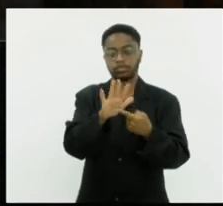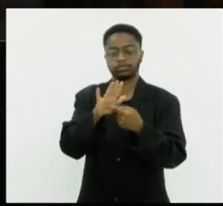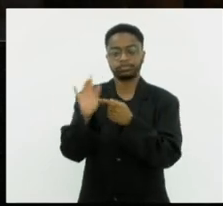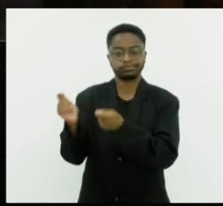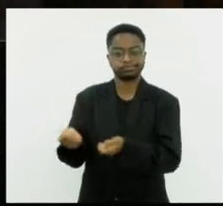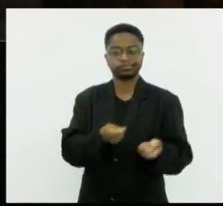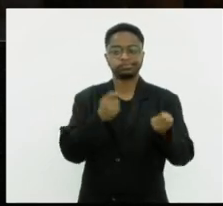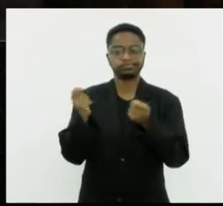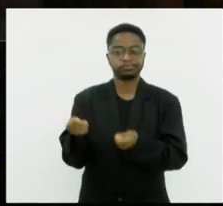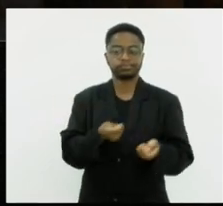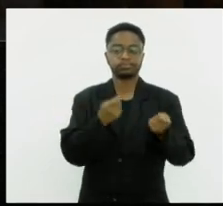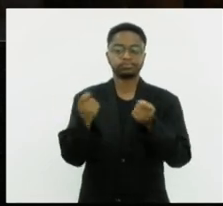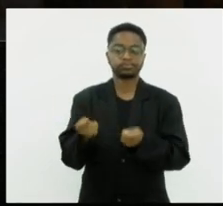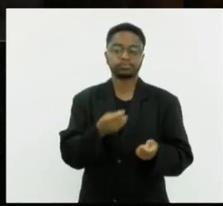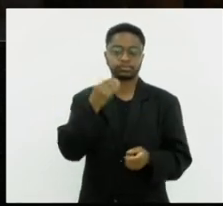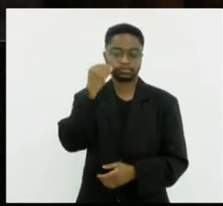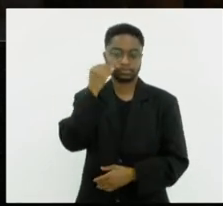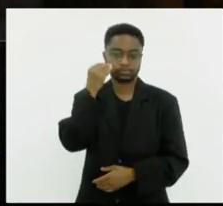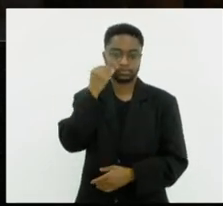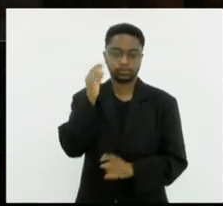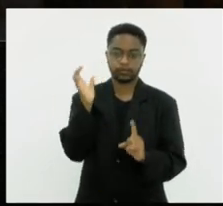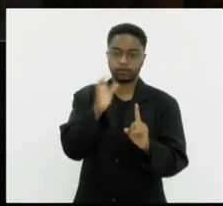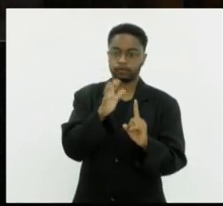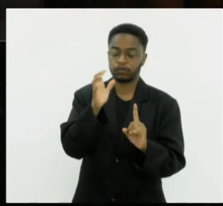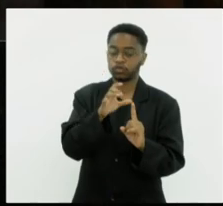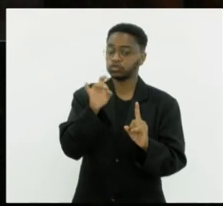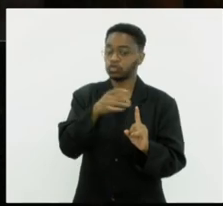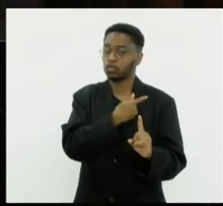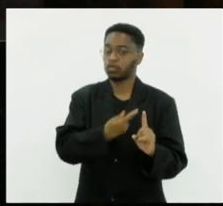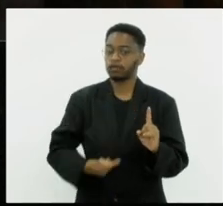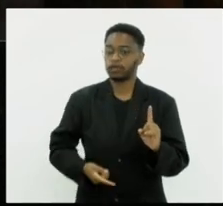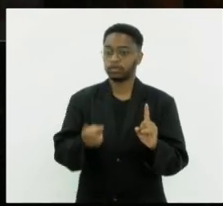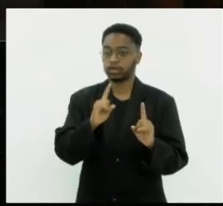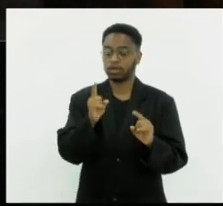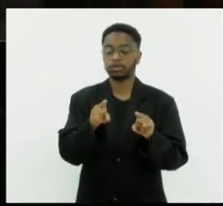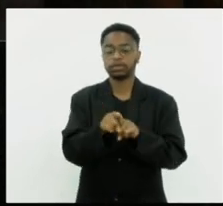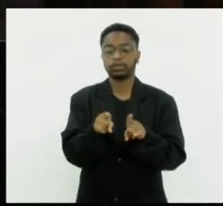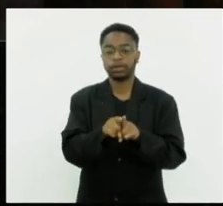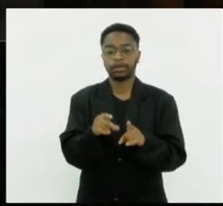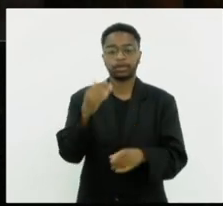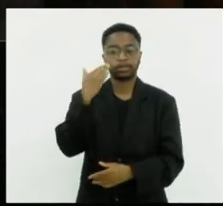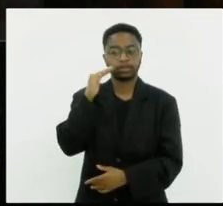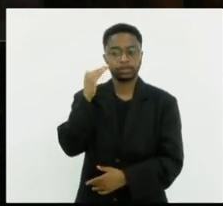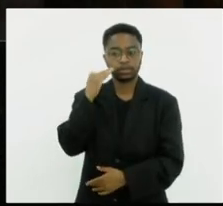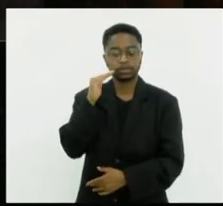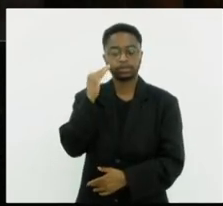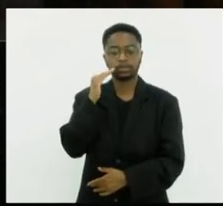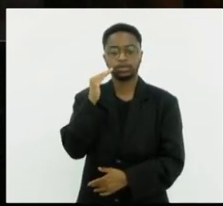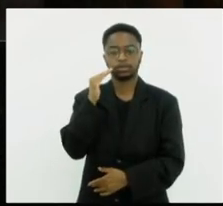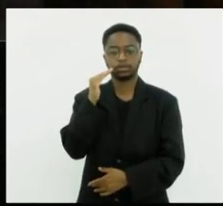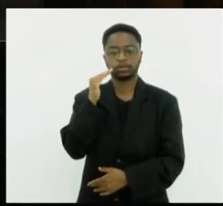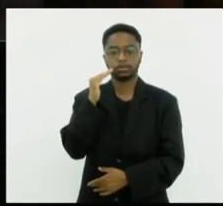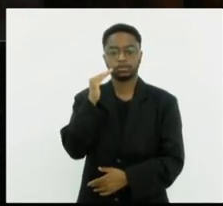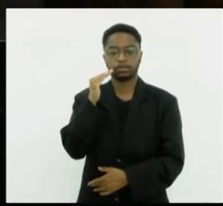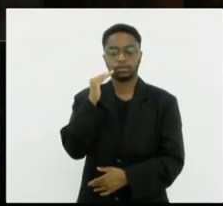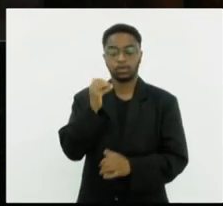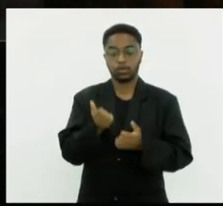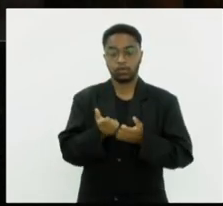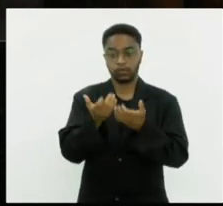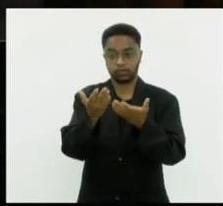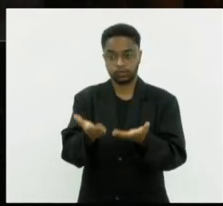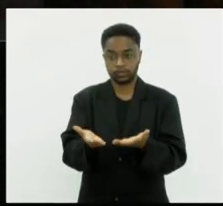recorrentemente para, pelo menos, pressionar não só o governo, mas entendermos que a concessão